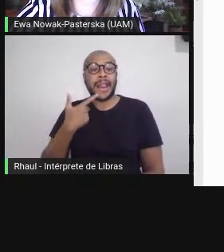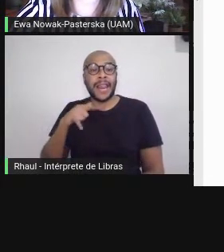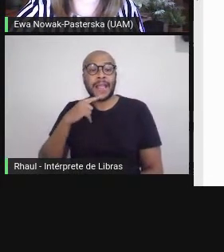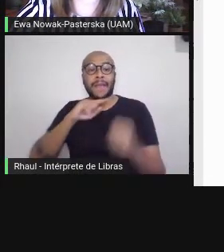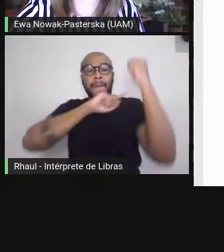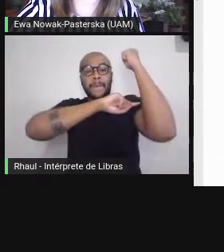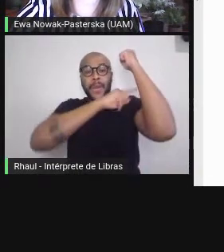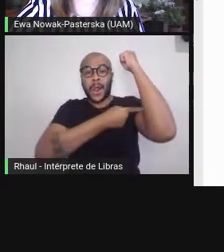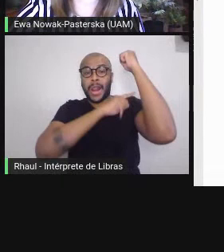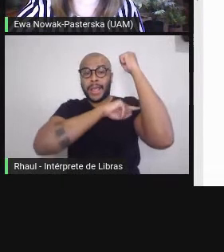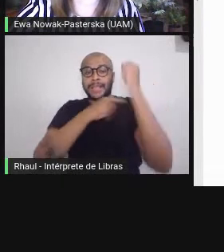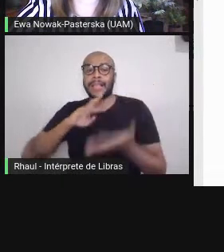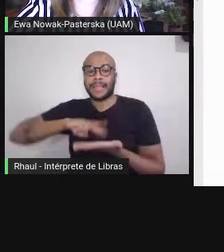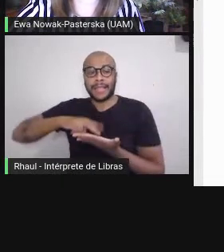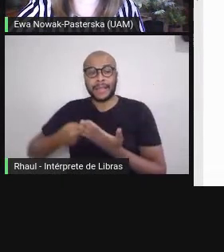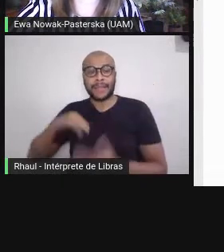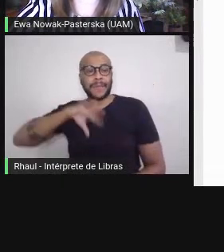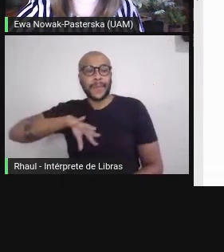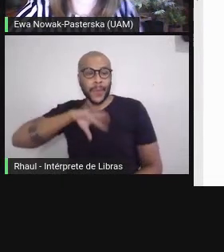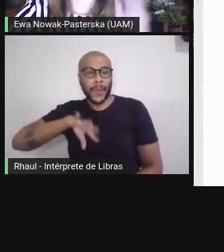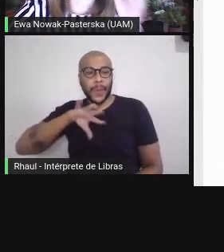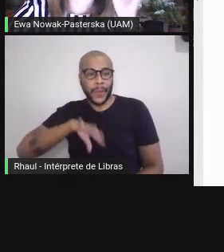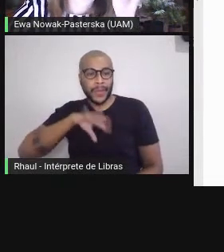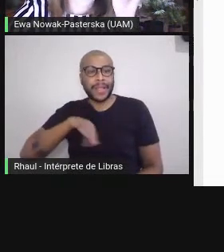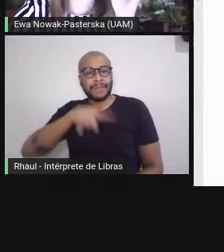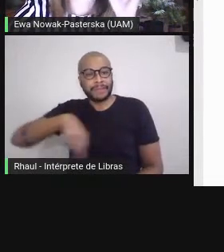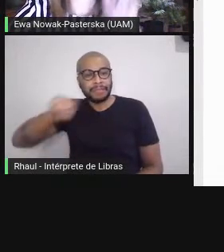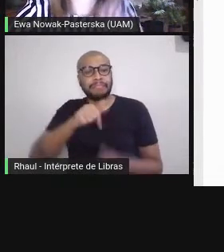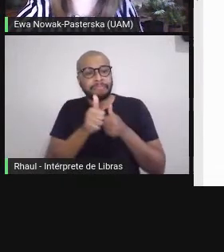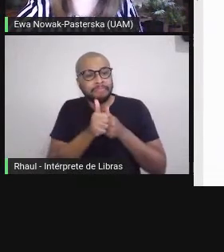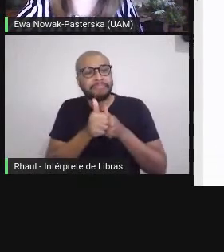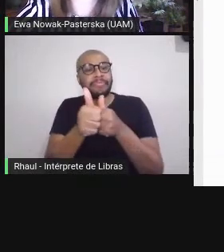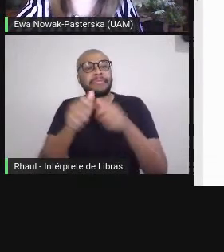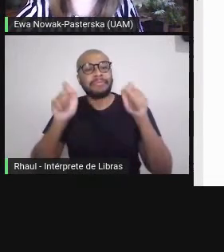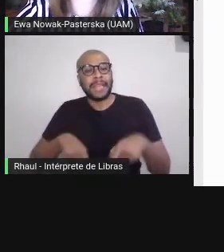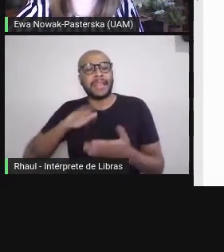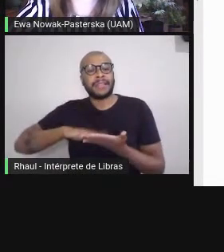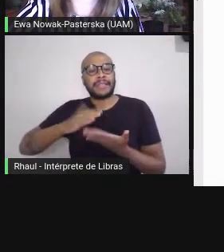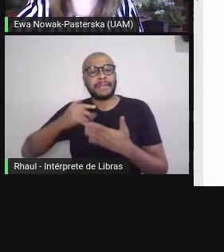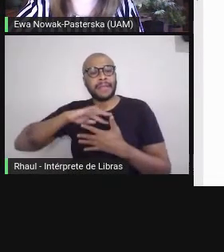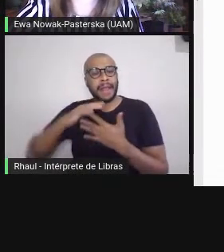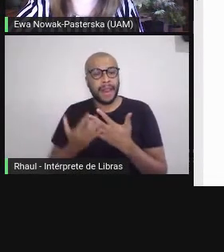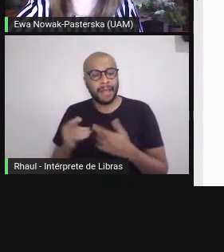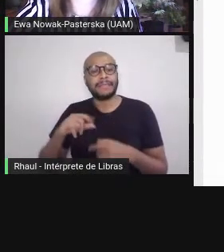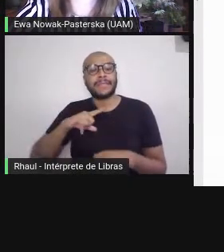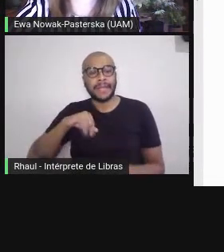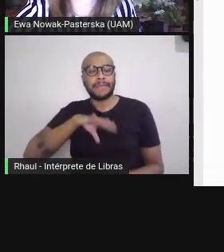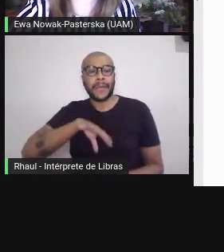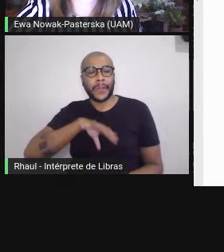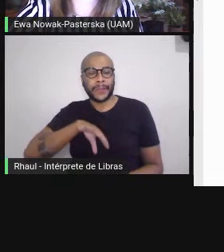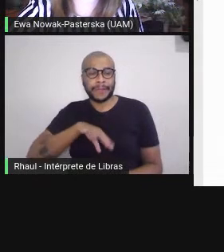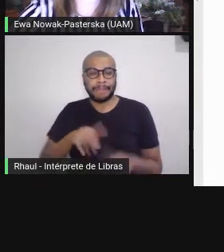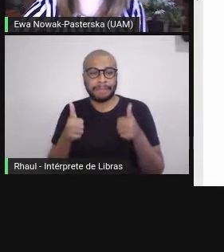traduzo para o português e naturalmente vocês vão interpretar a parte em português.